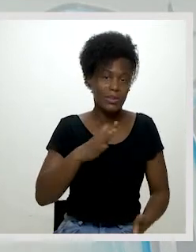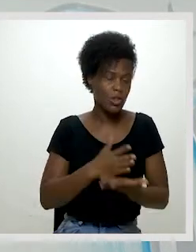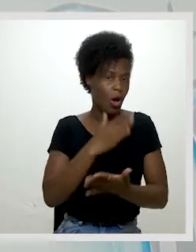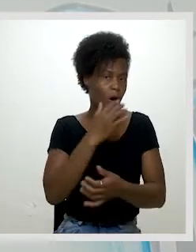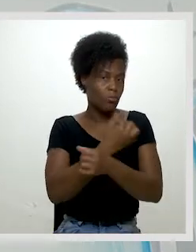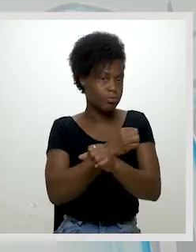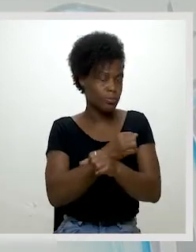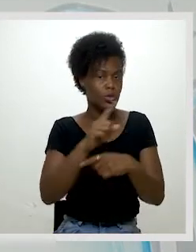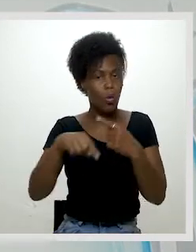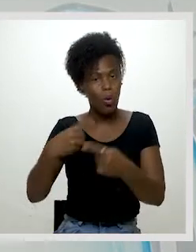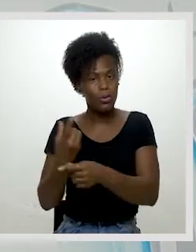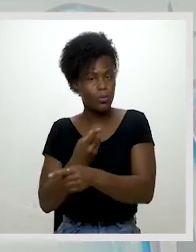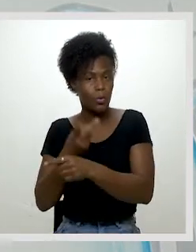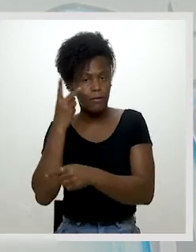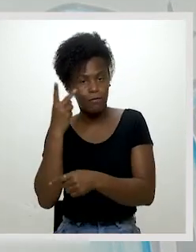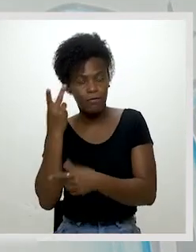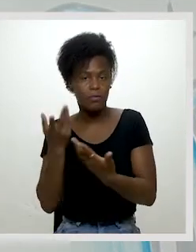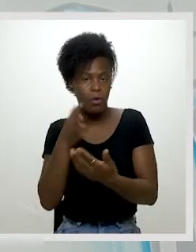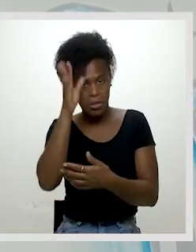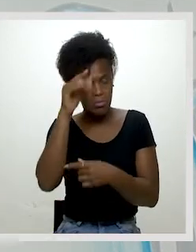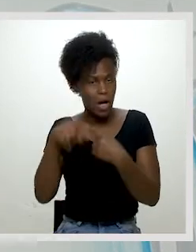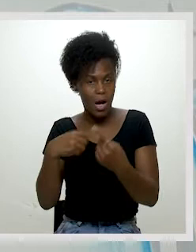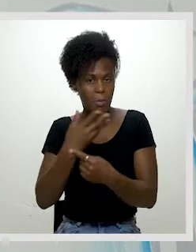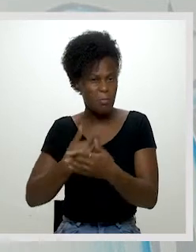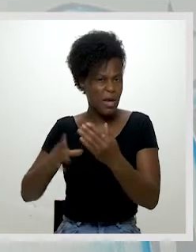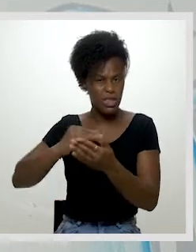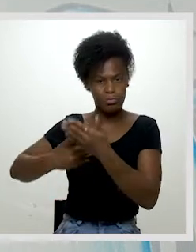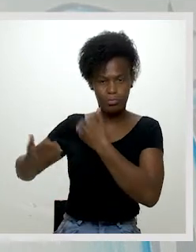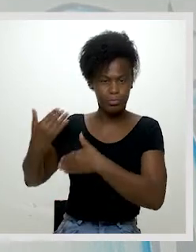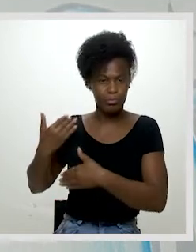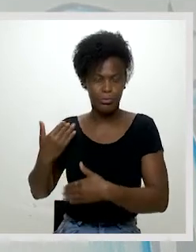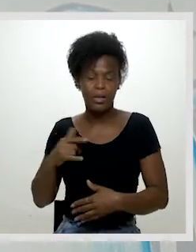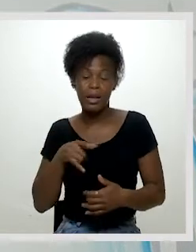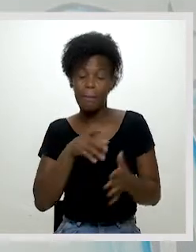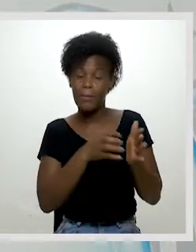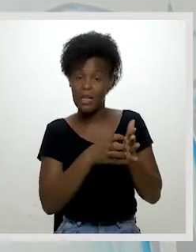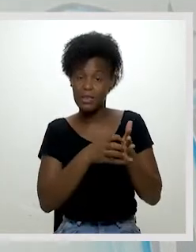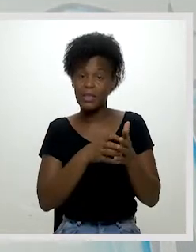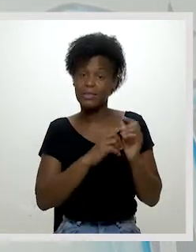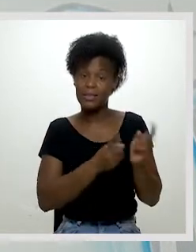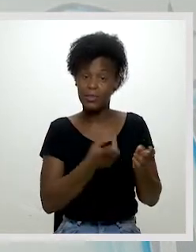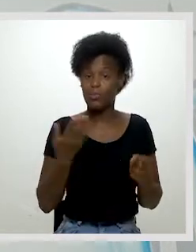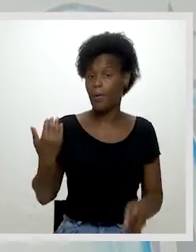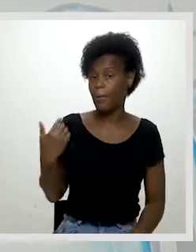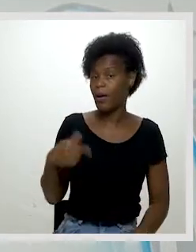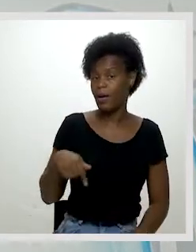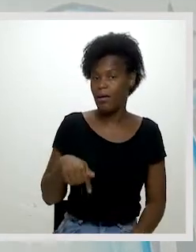apenas restos de outros seres vivos que são muito mais antigos. Lá na imagem que nós tivemos do